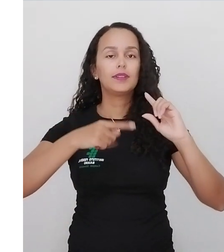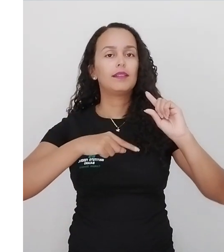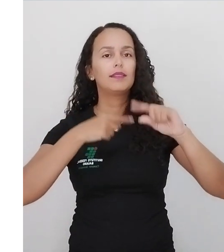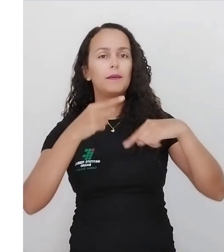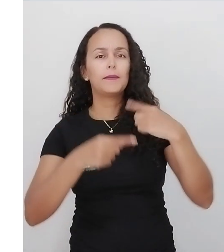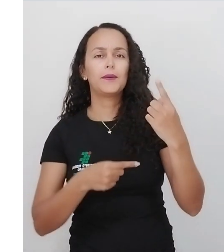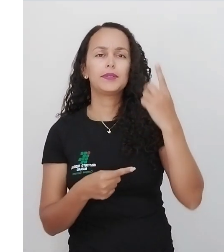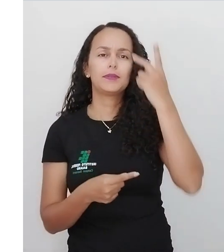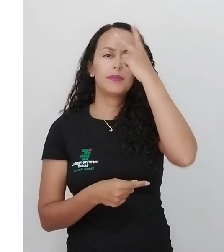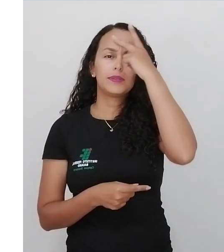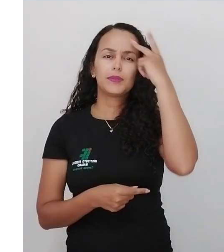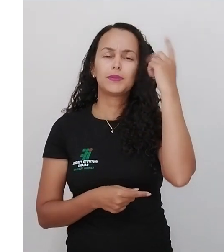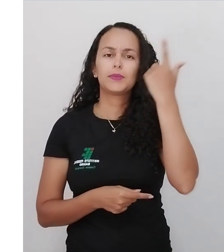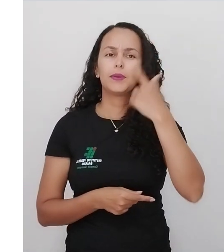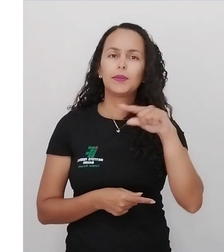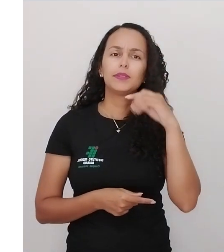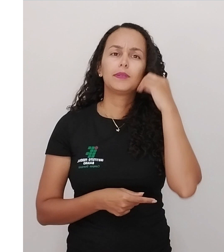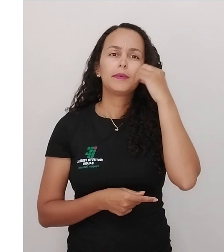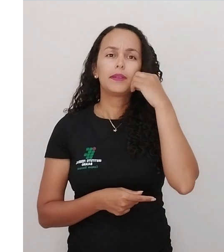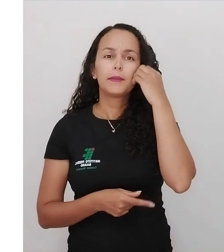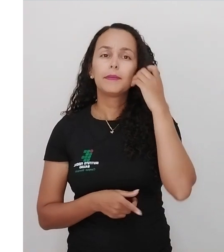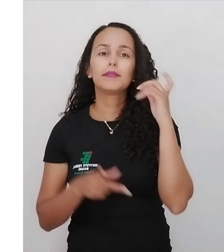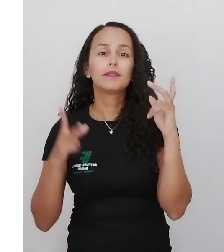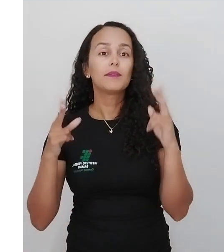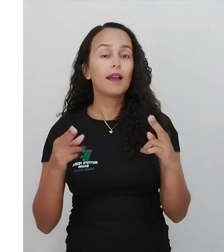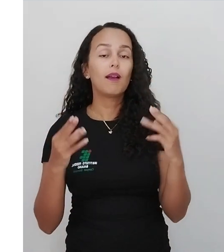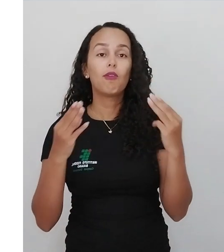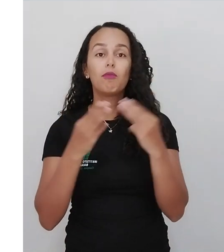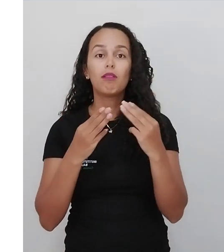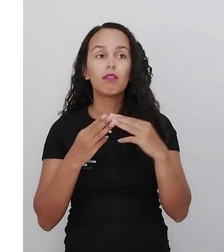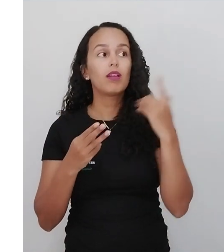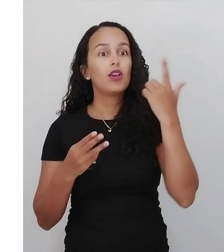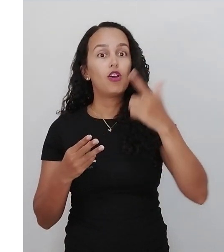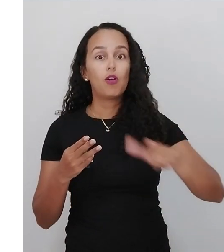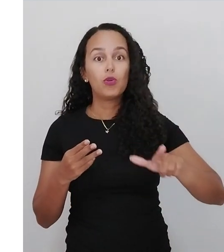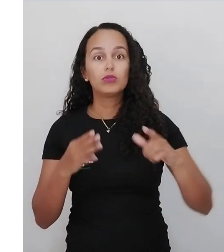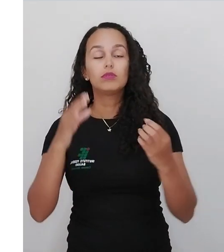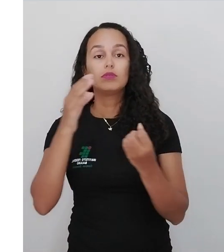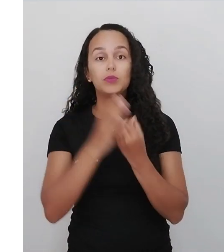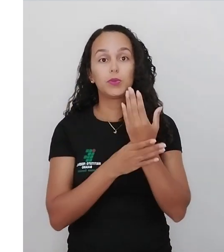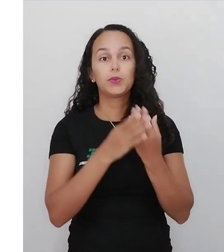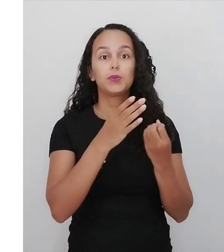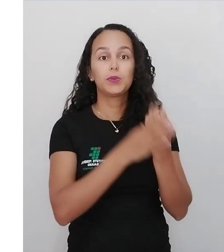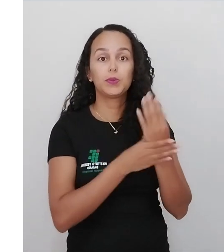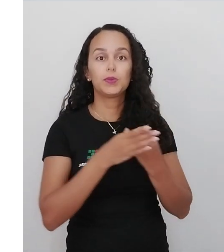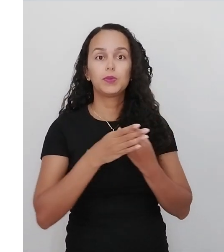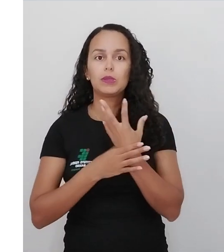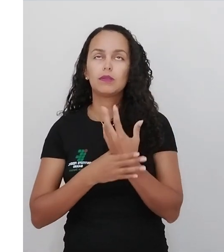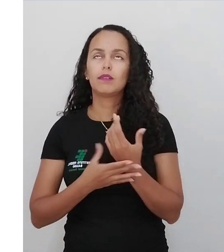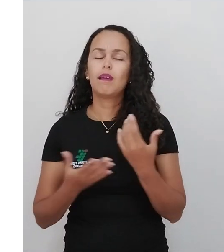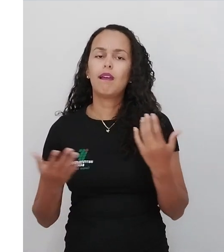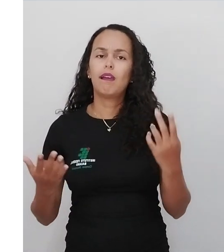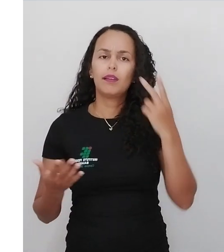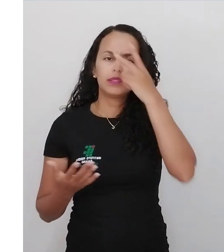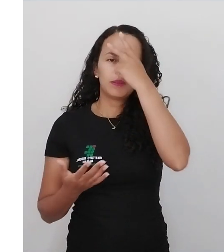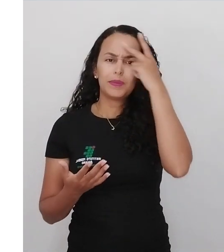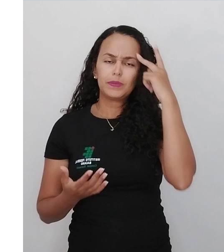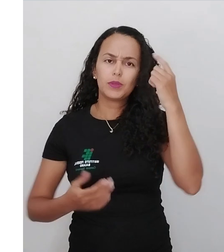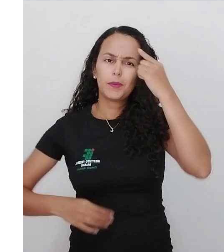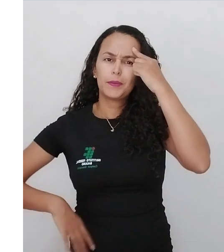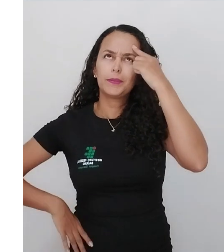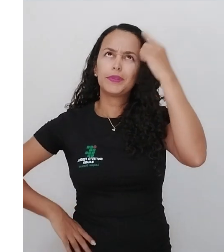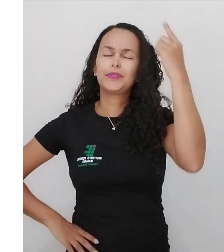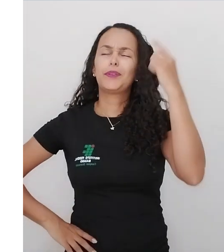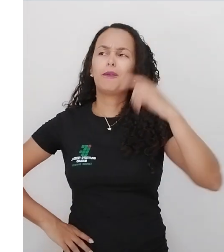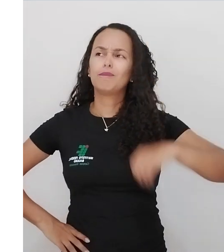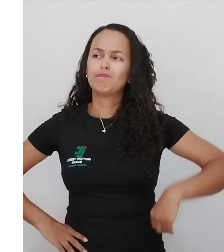peraí, gente, se ao longo do experimento conseguem molécula orgânica, imagina ao longo de milhões e milhões de anos